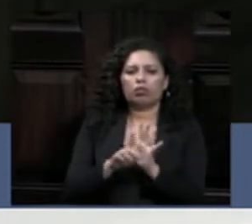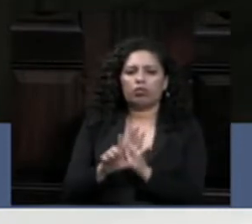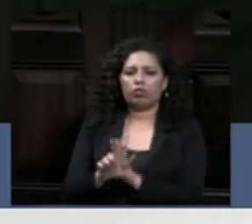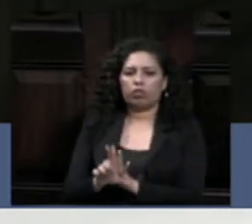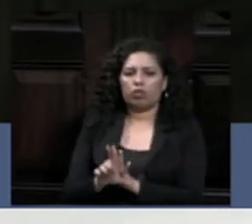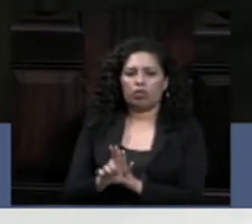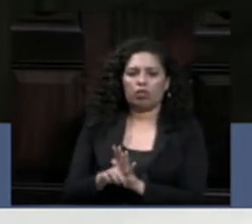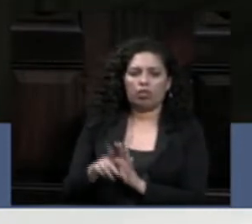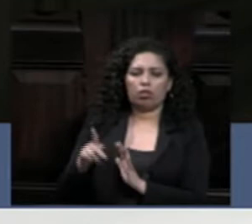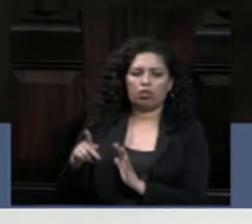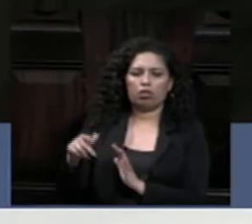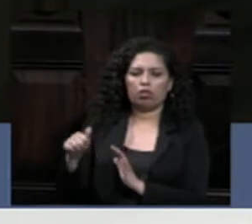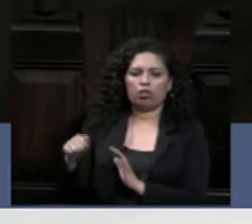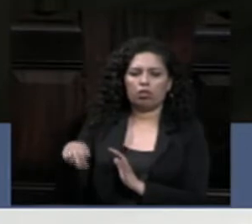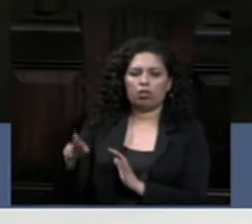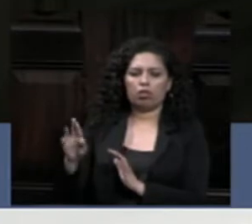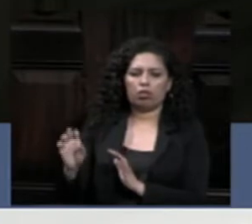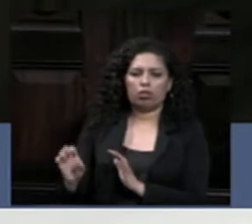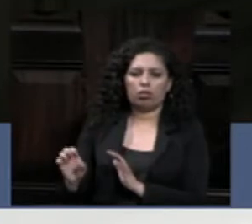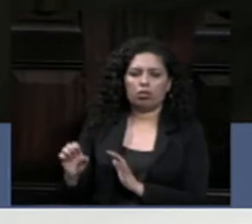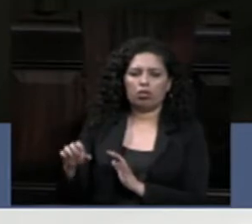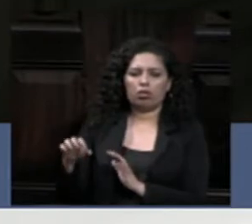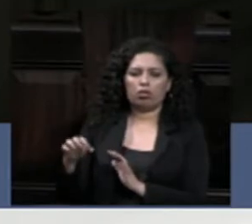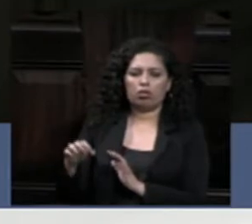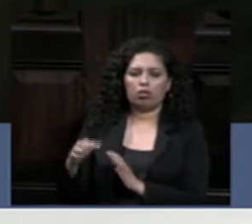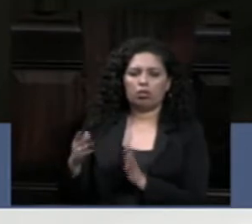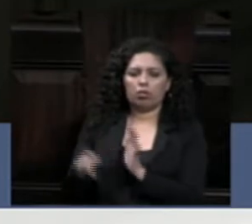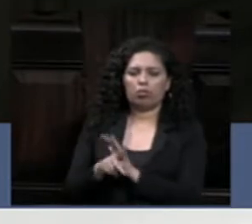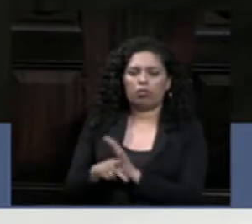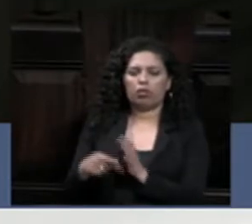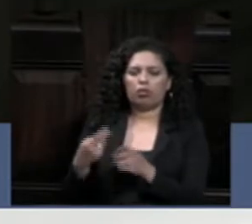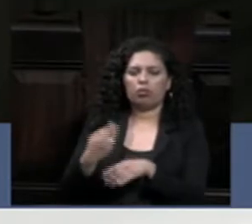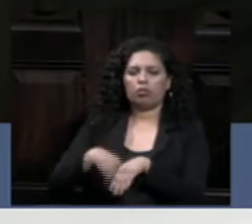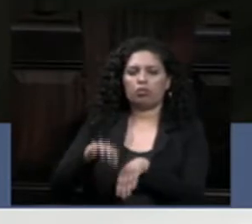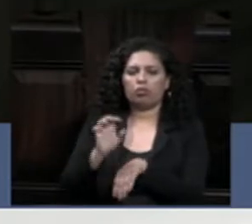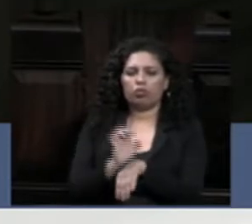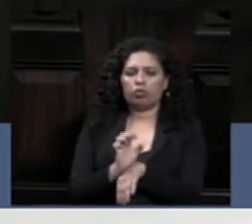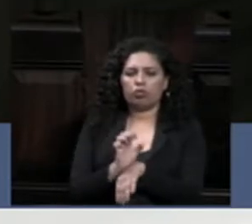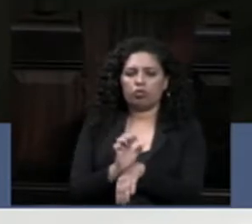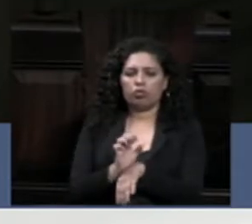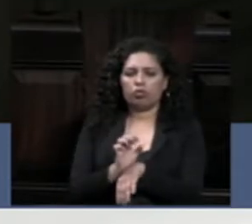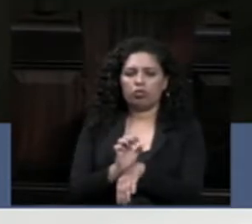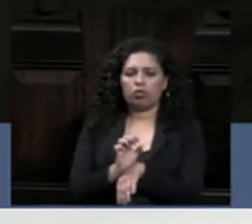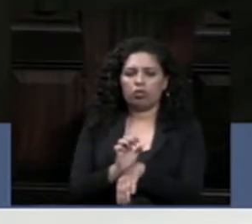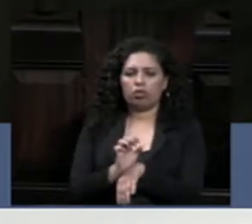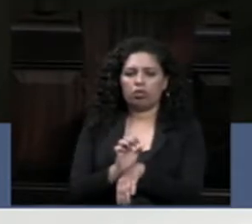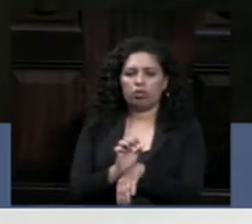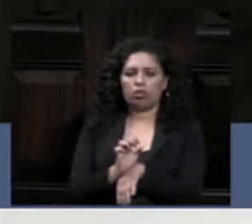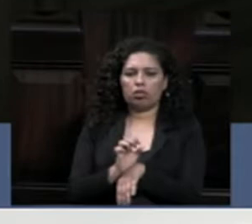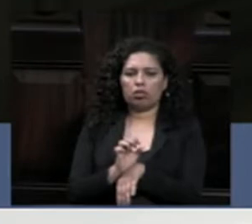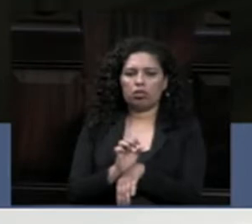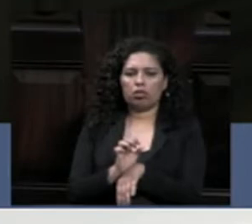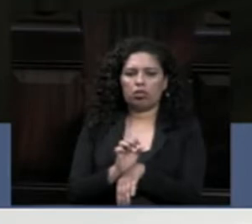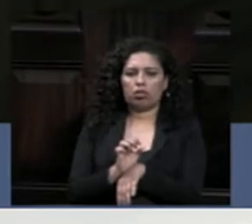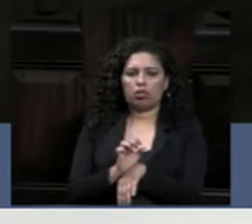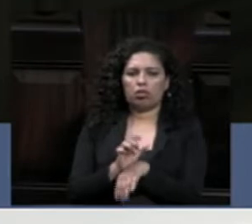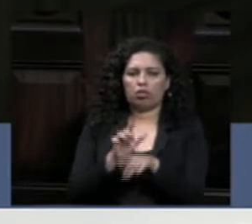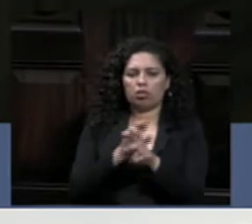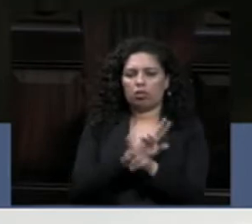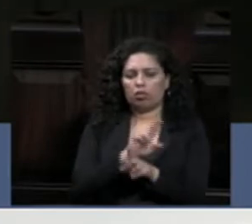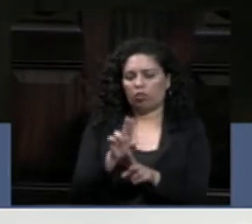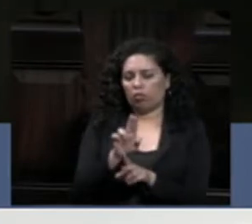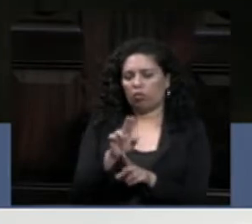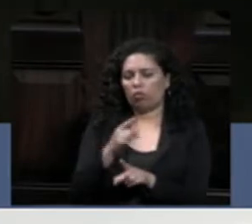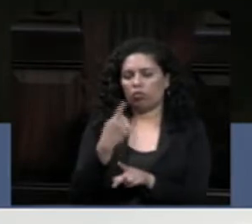fica sendo chamado Parque Estadual da Serra da Tiririca / Engenheiro José Chacon de Assis. E